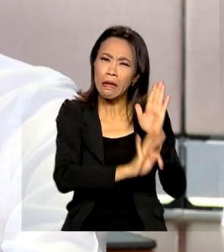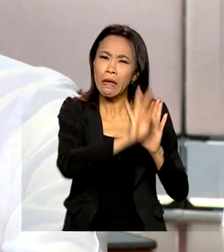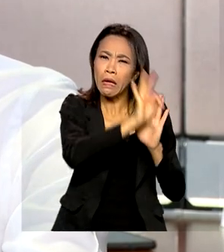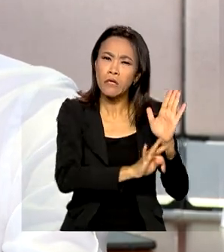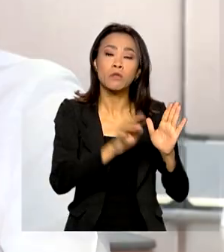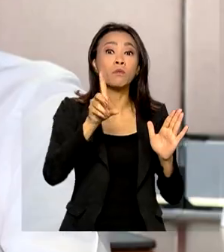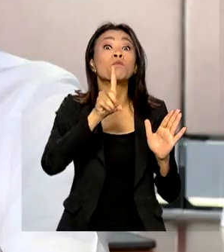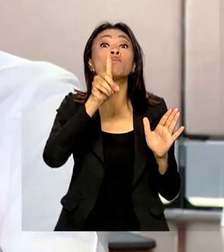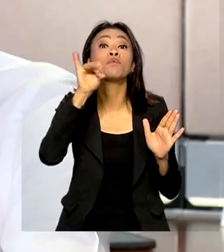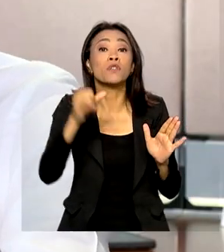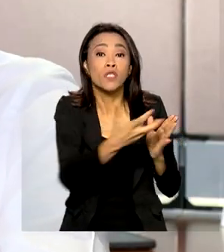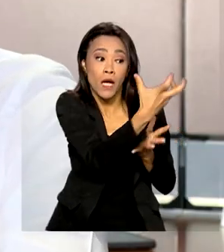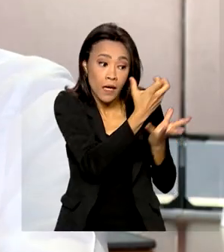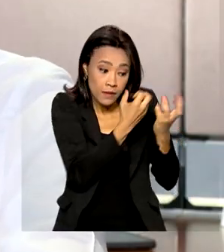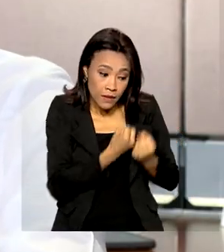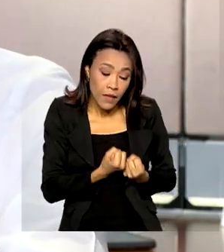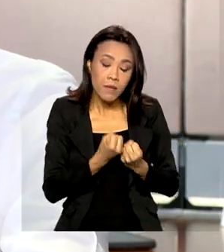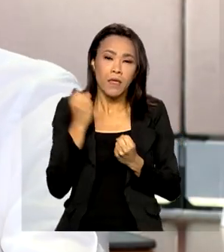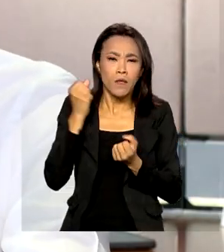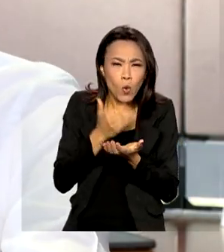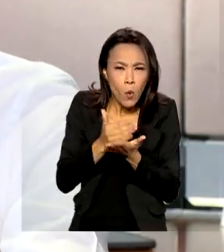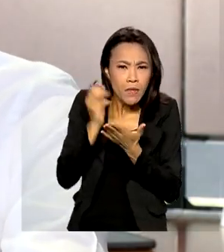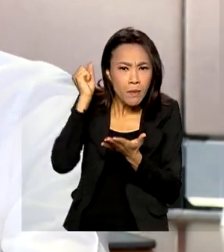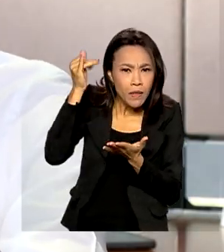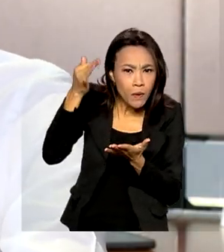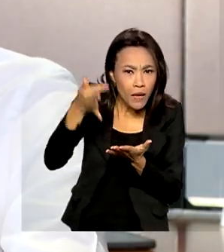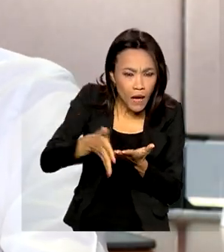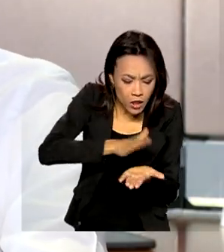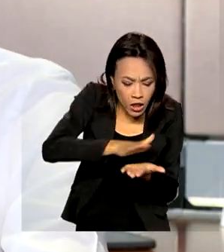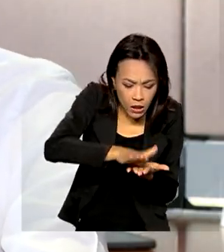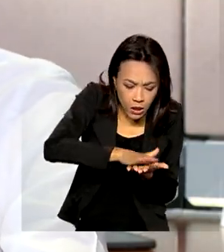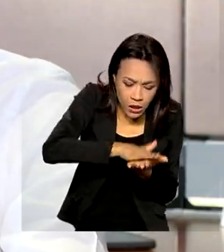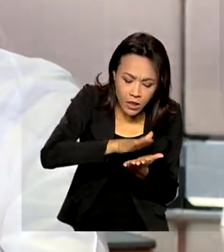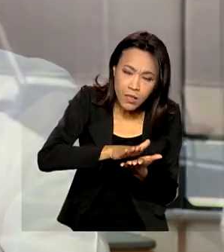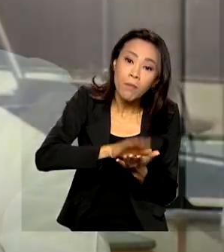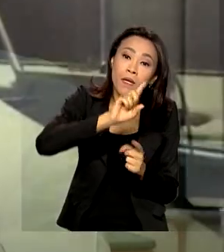por dia. No início da madrugada, a gente tem então a edição já pronta para publicar, né?